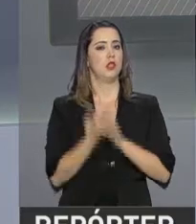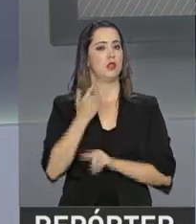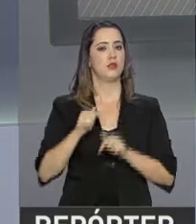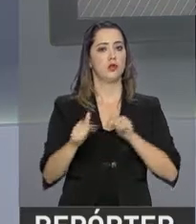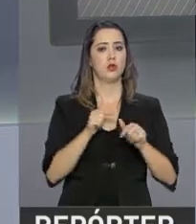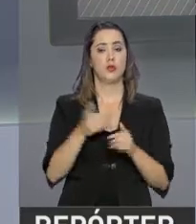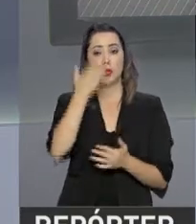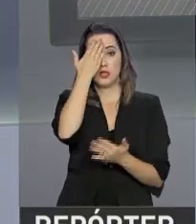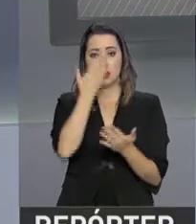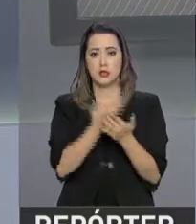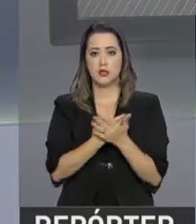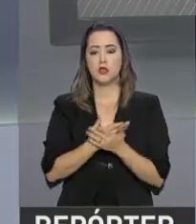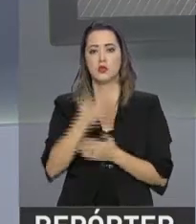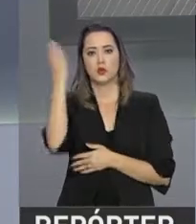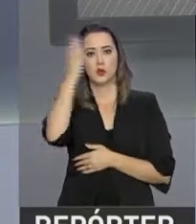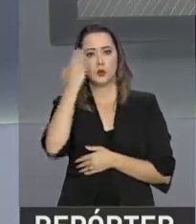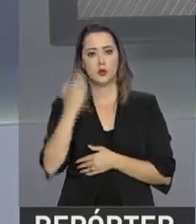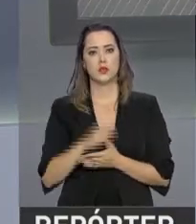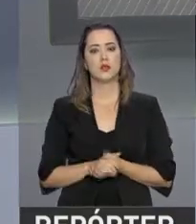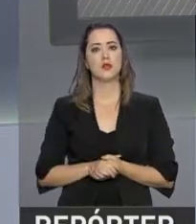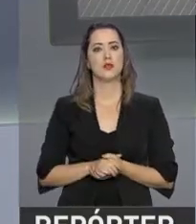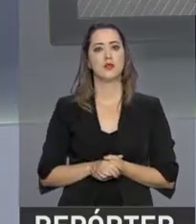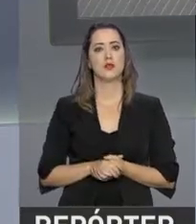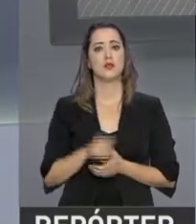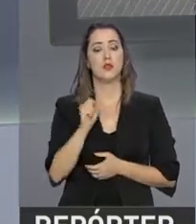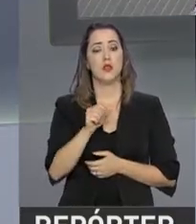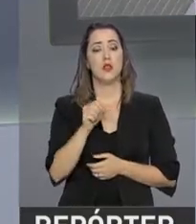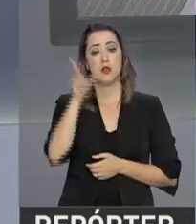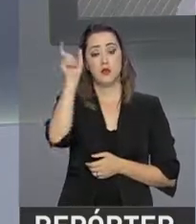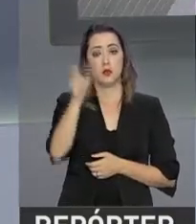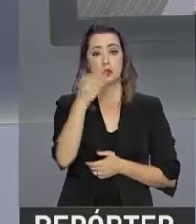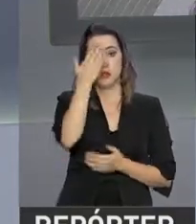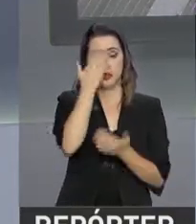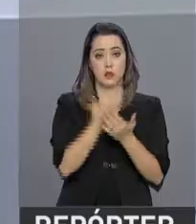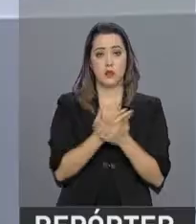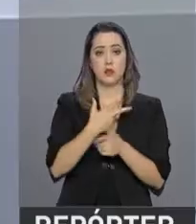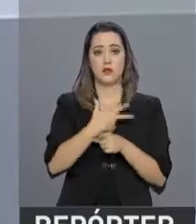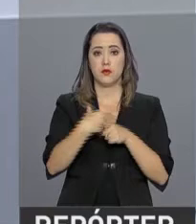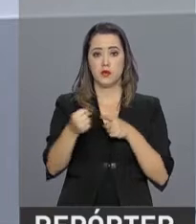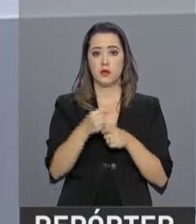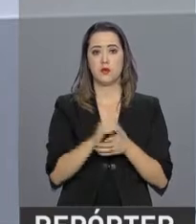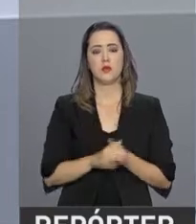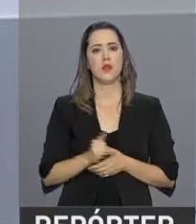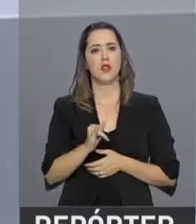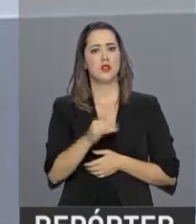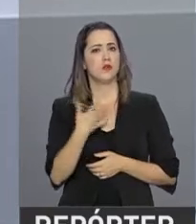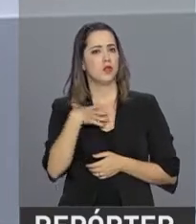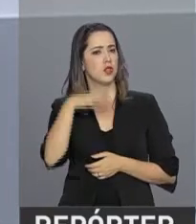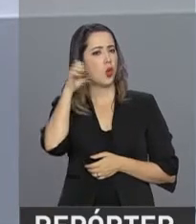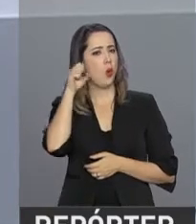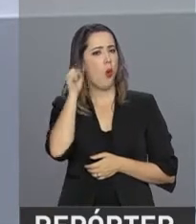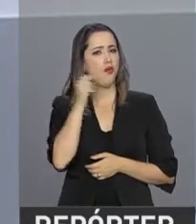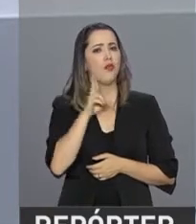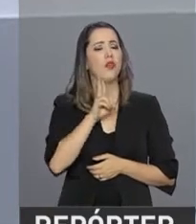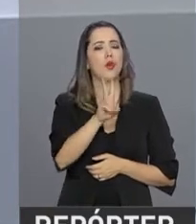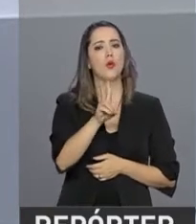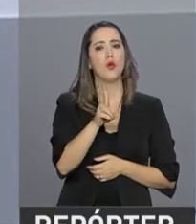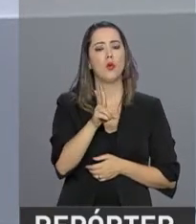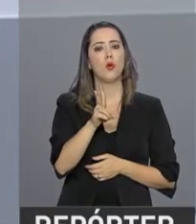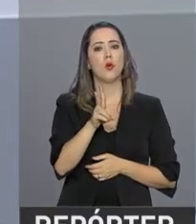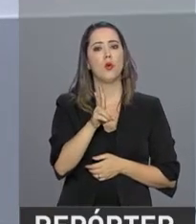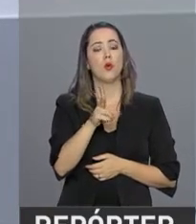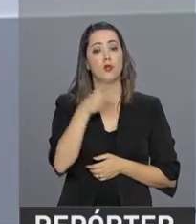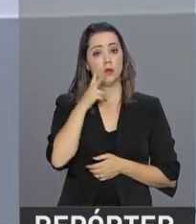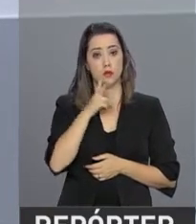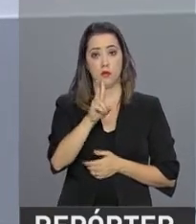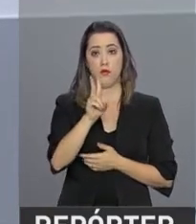quer apostar no Brasil. E quem apostar no Brasil vai ganhar. E se você não ouviu a entrevista do presidente Michel Temer,